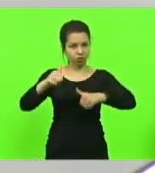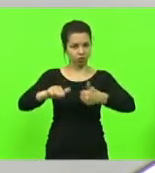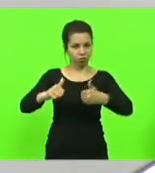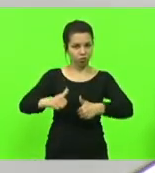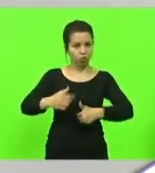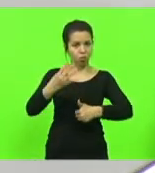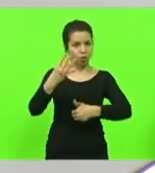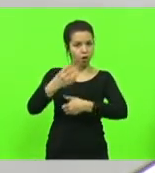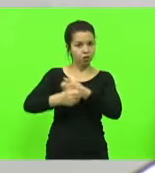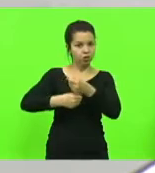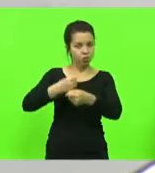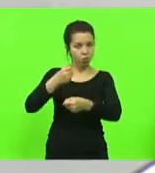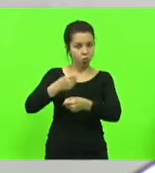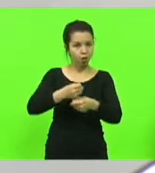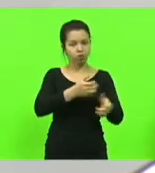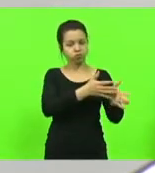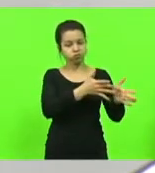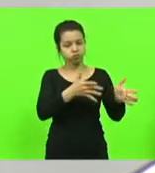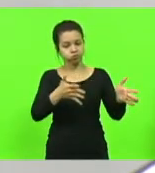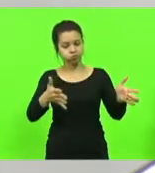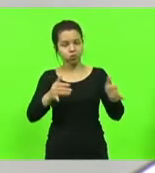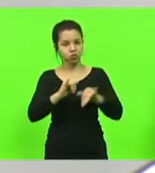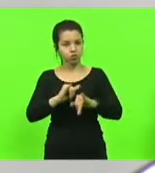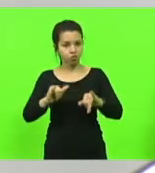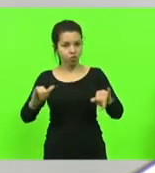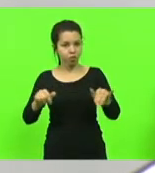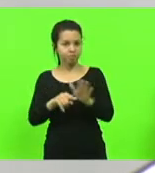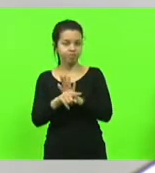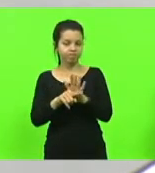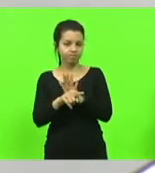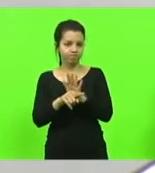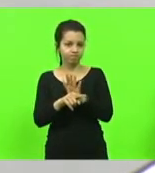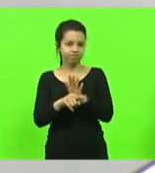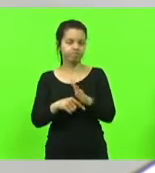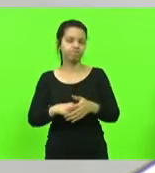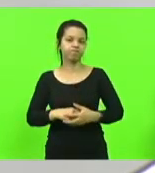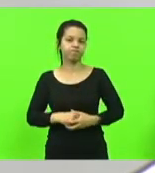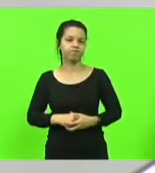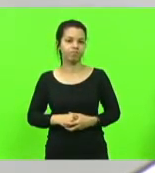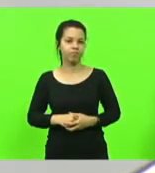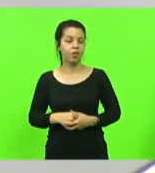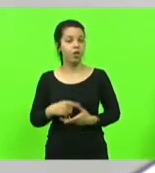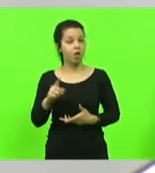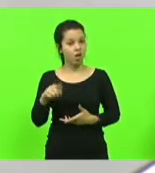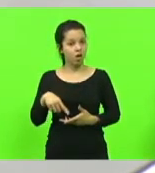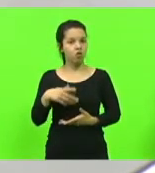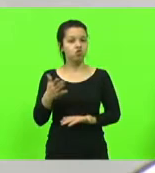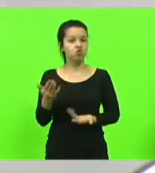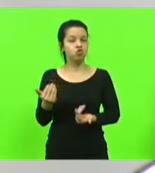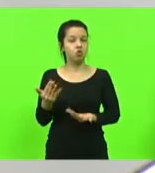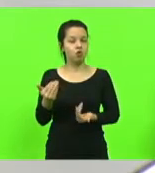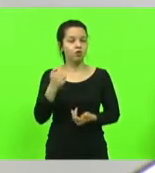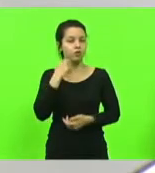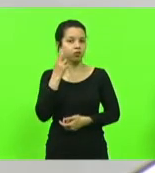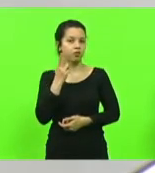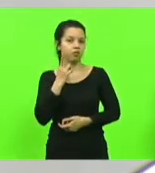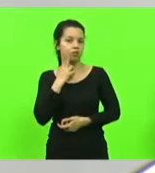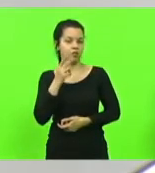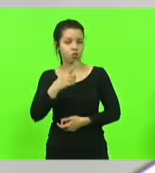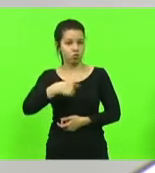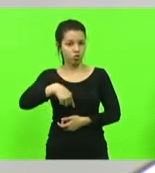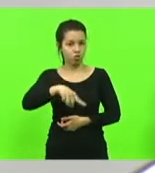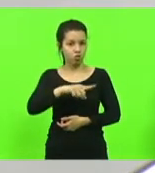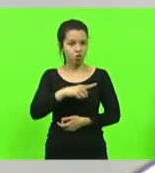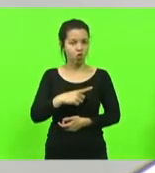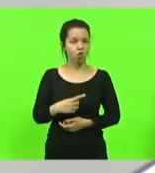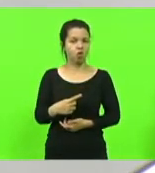e divulgados numa pesquisa recente. Estamos falando de jovens negros. Não podemos tratar isso como